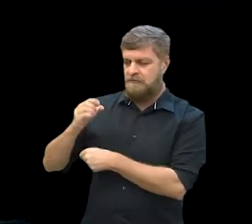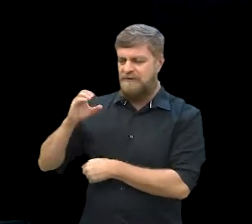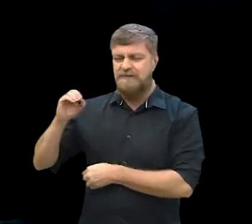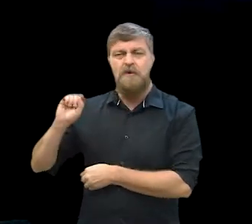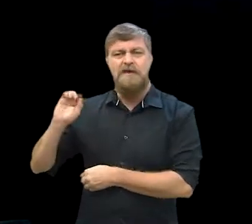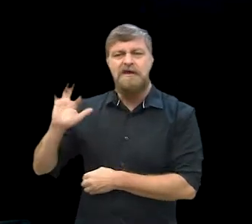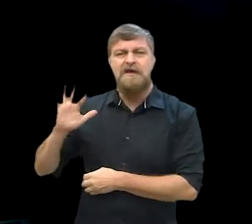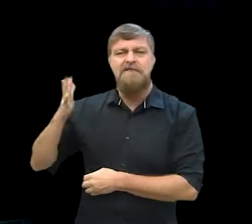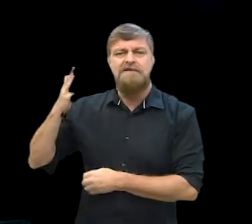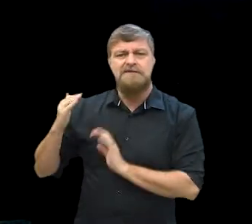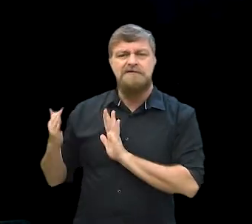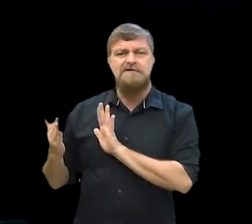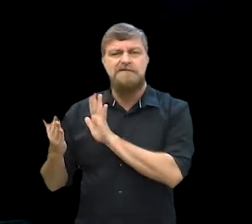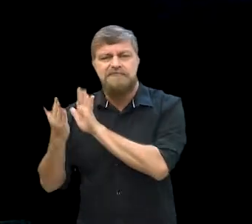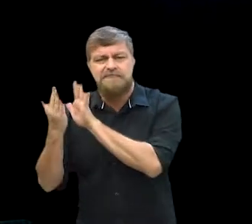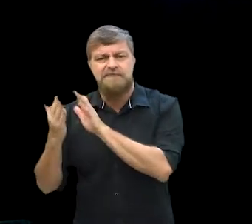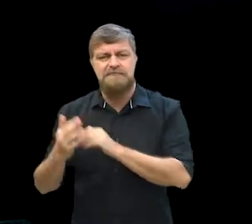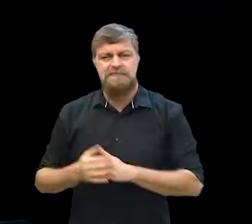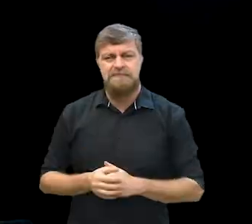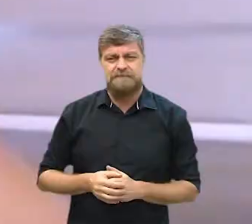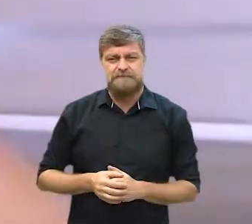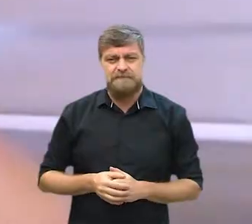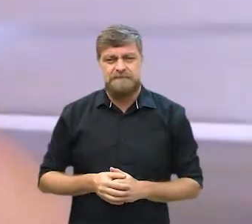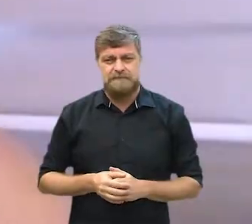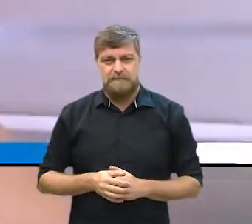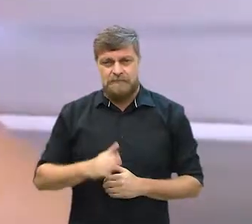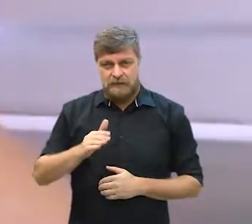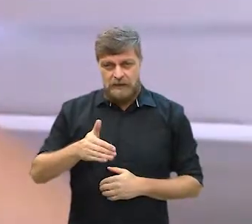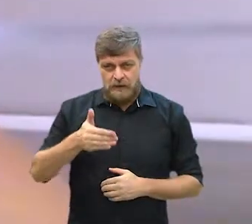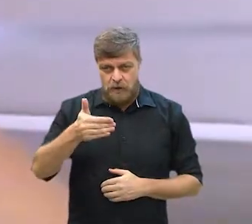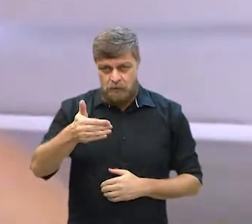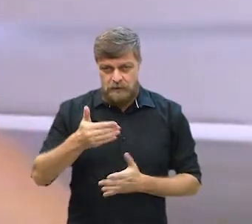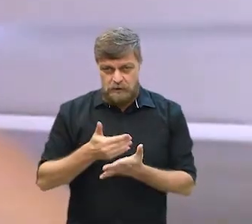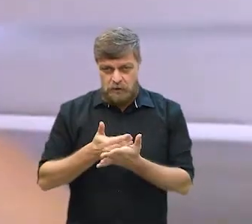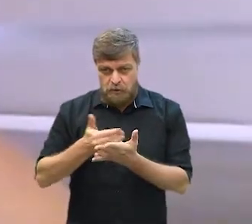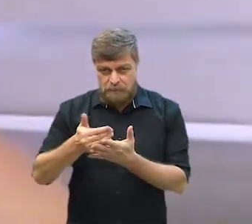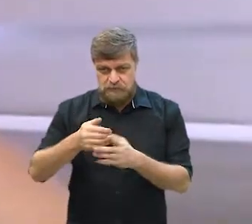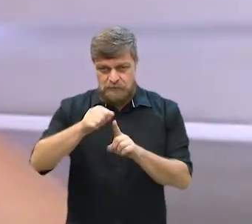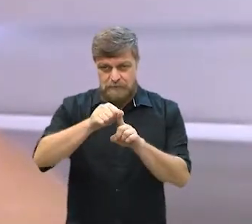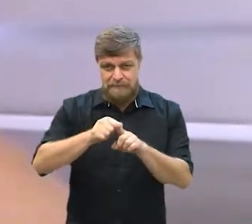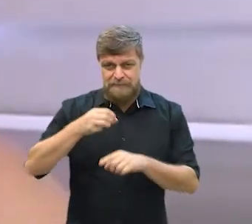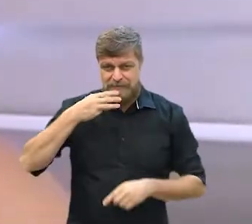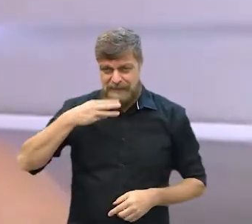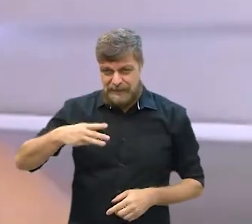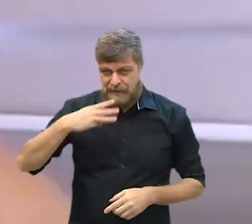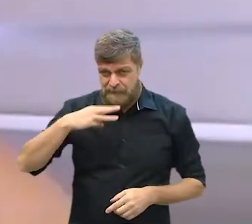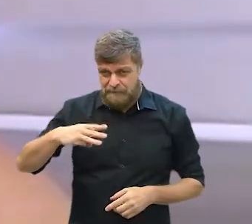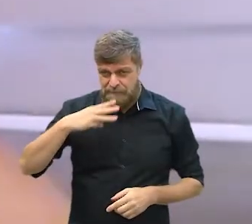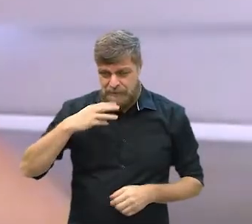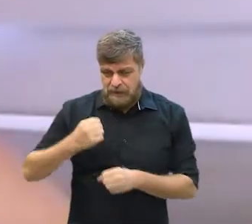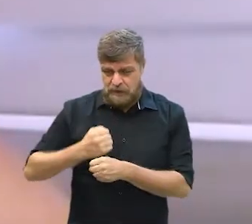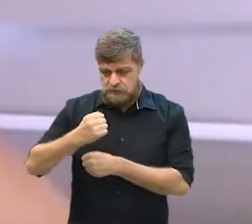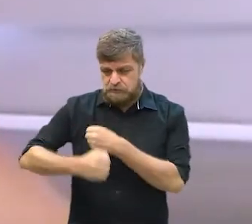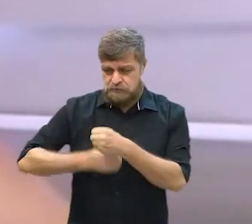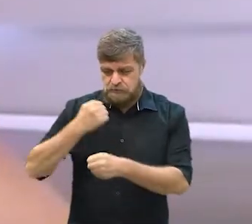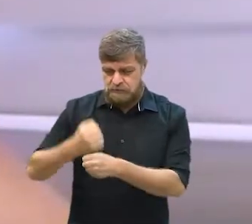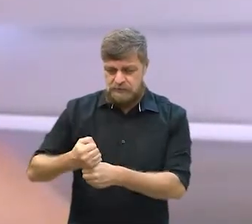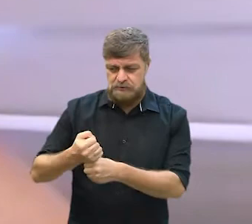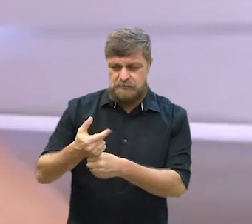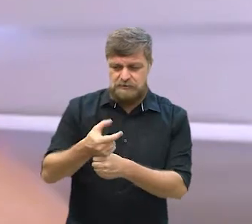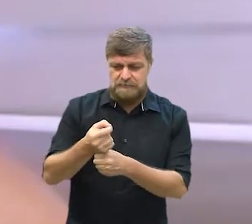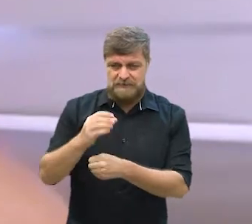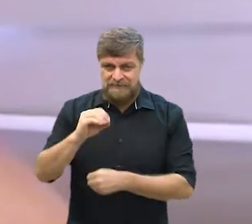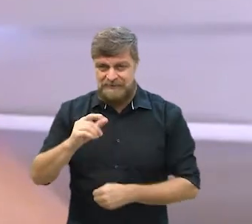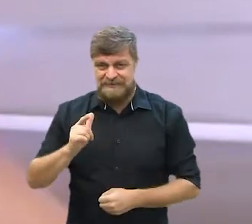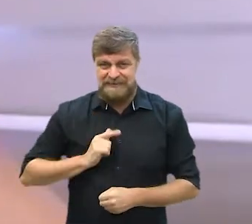qual foi o impacto disso no Primeira Mesa? Bom, logo quando começou em março de 2020, houve uma